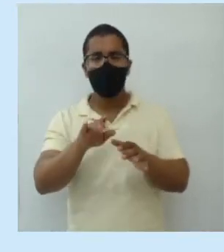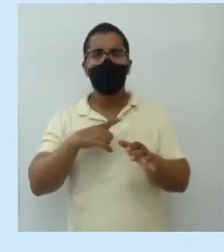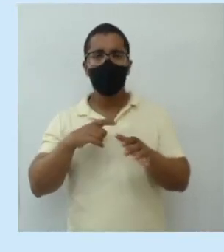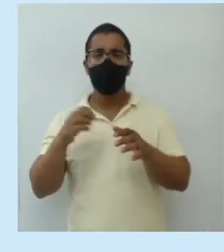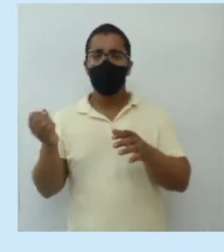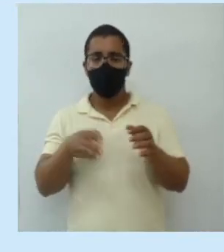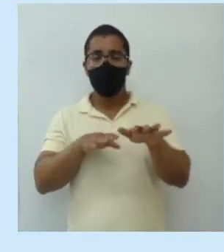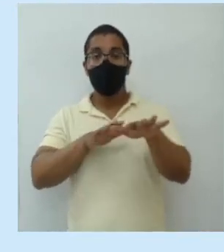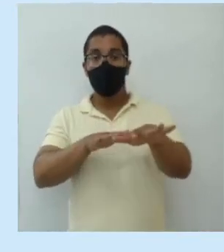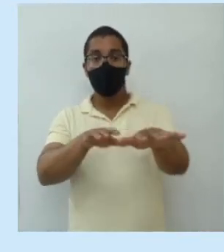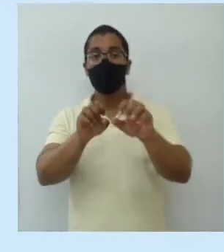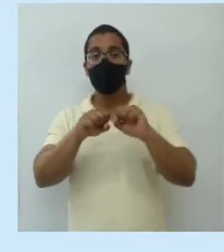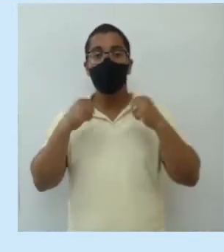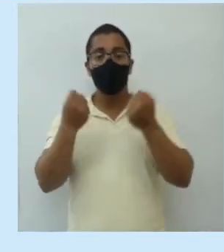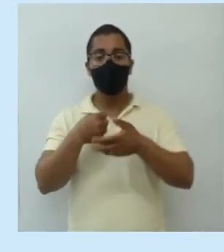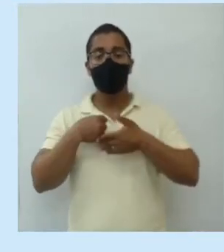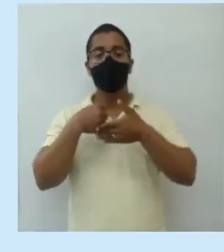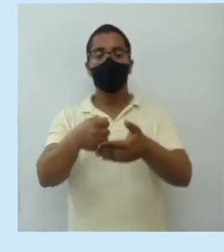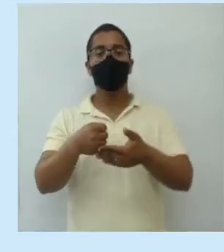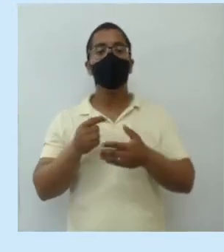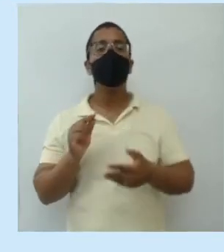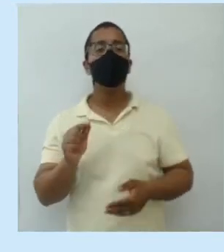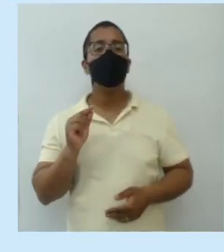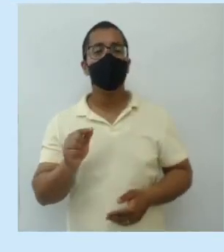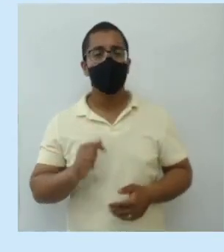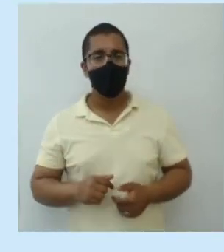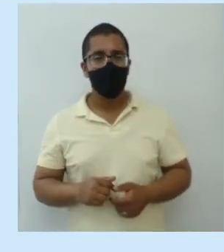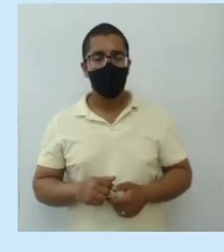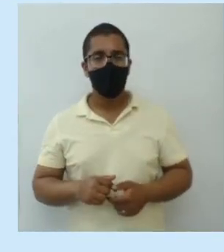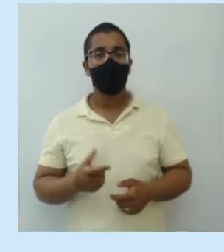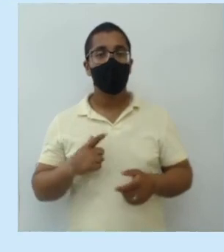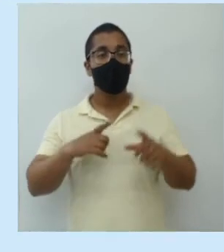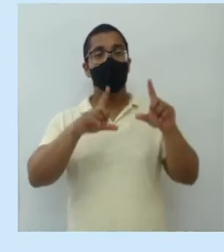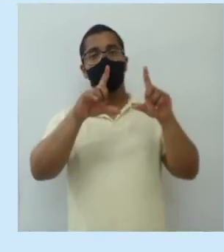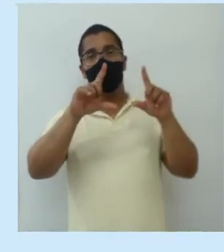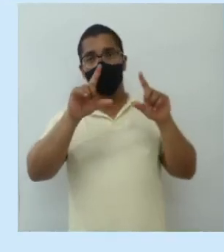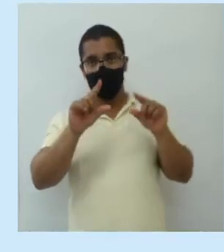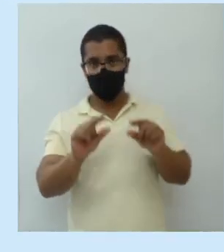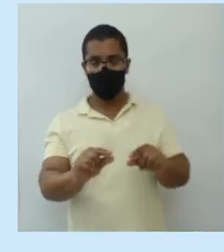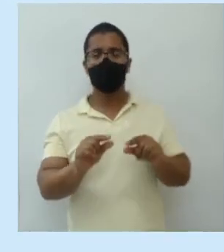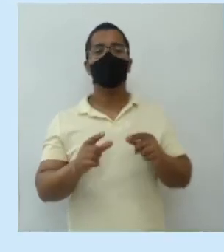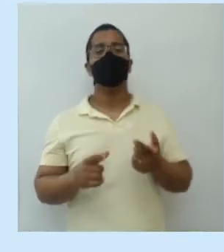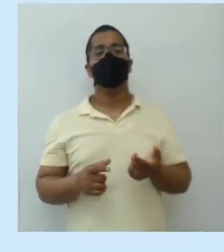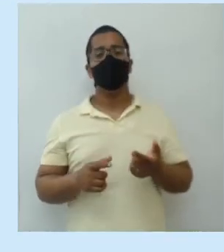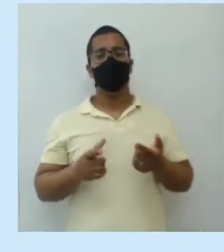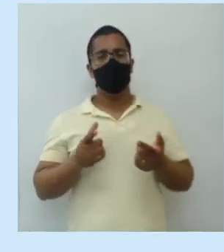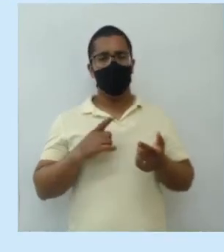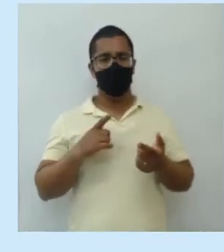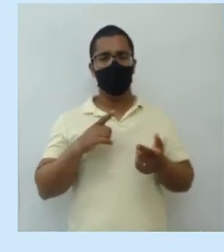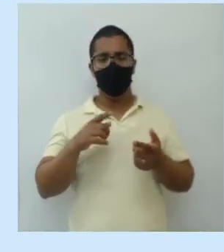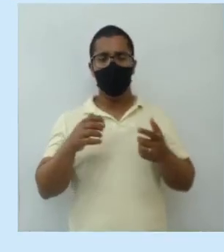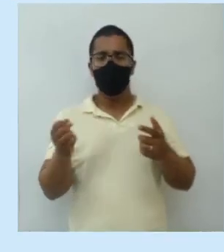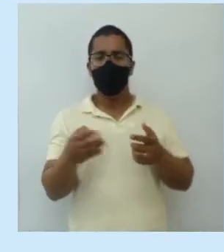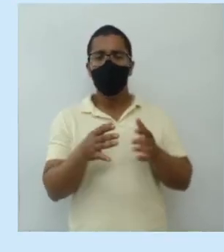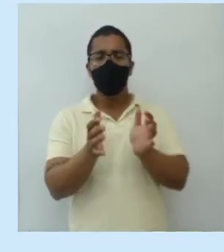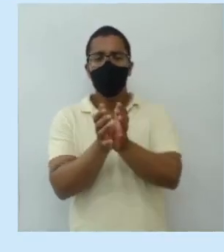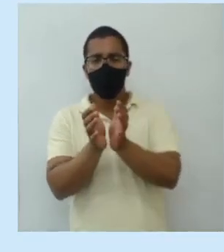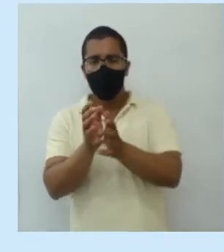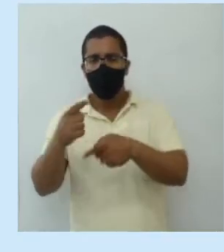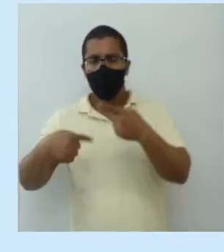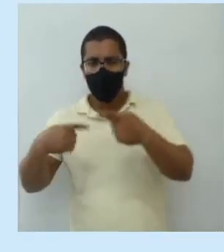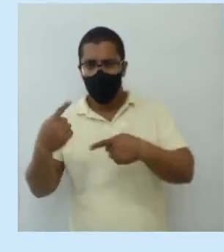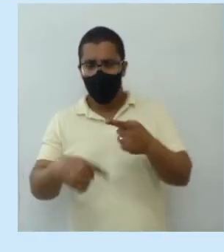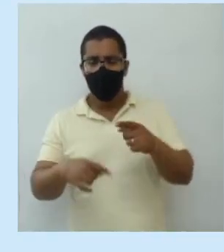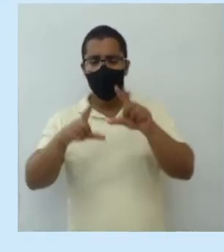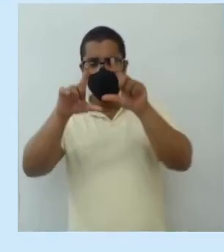sociais contribuíram para, letra A, diminuir a legitimidade dos novos partidos políticos